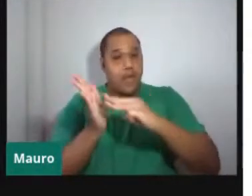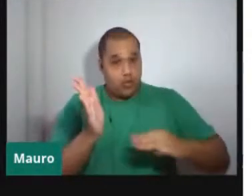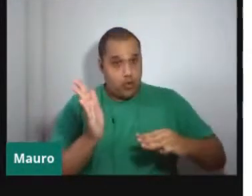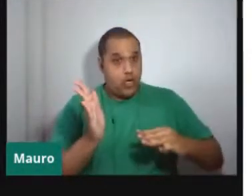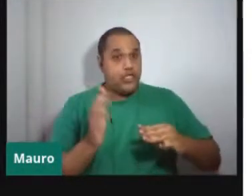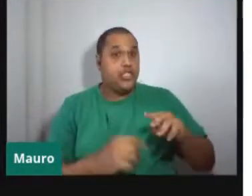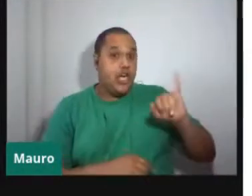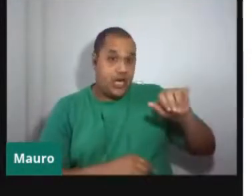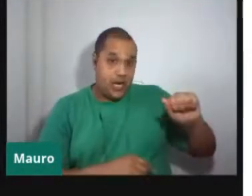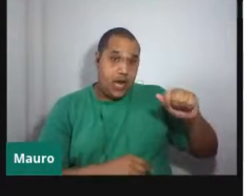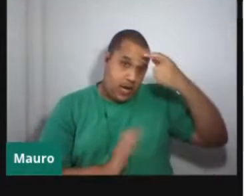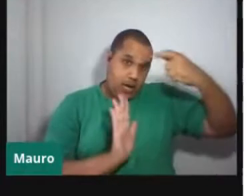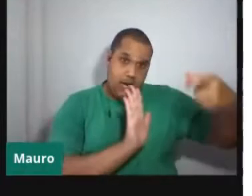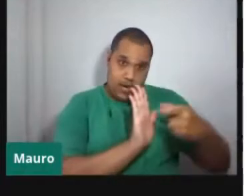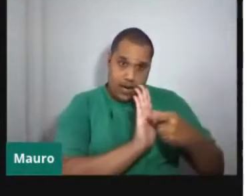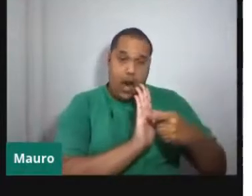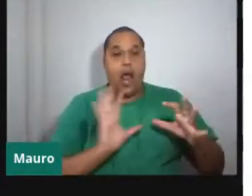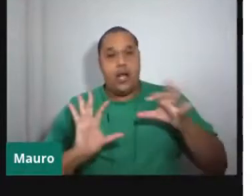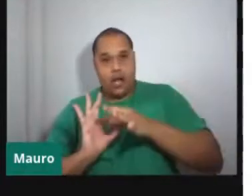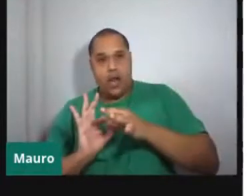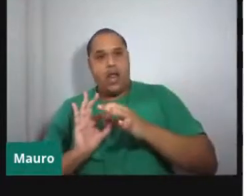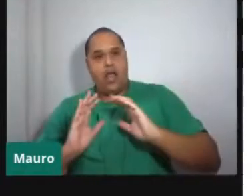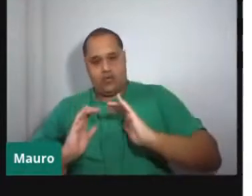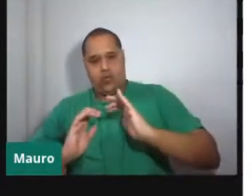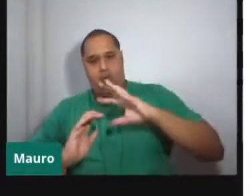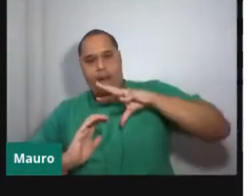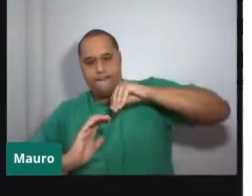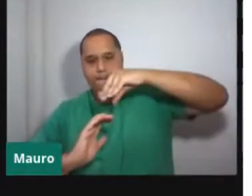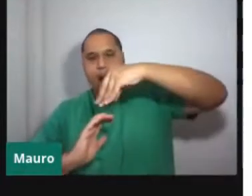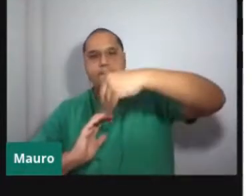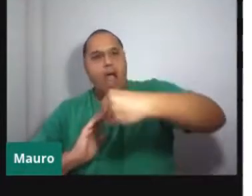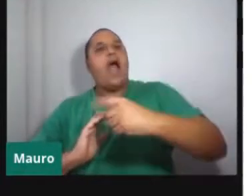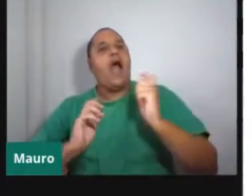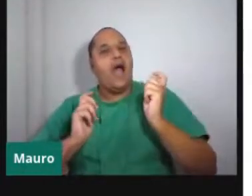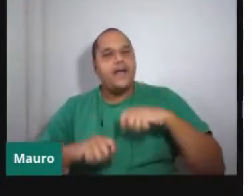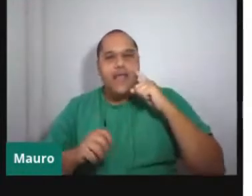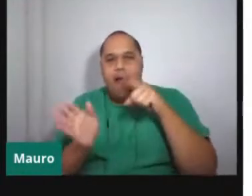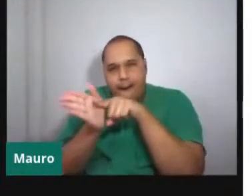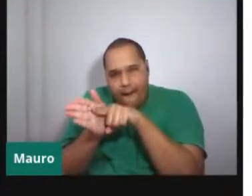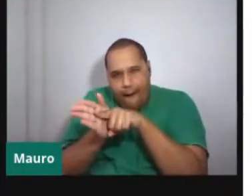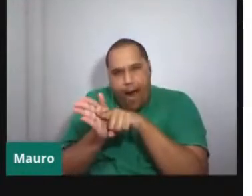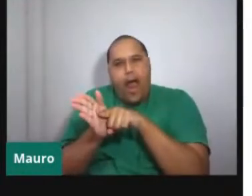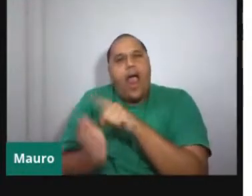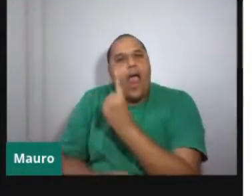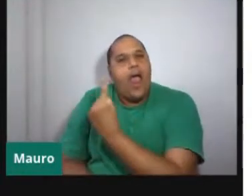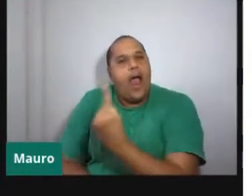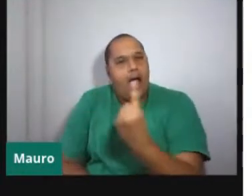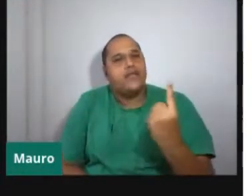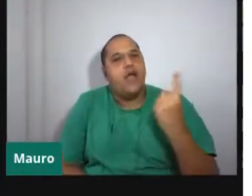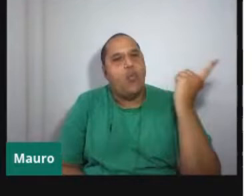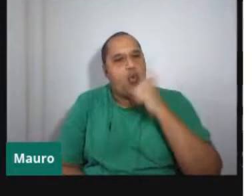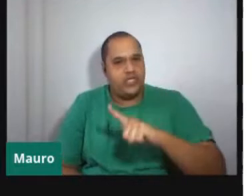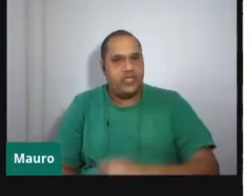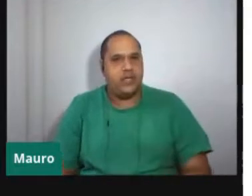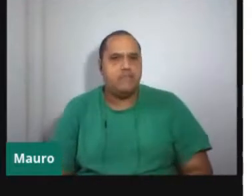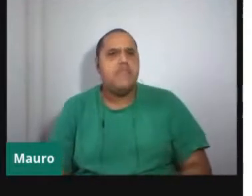é o contrário, elas geram dados, individuais, tá. Então a gente tem uma capacidade de predição por indivíduo. E o que que é